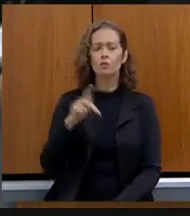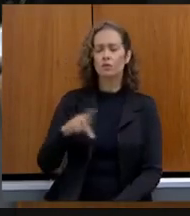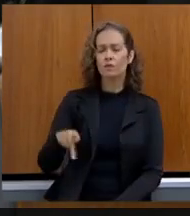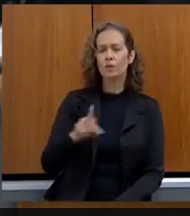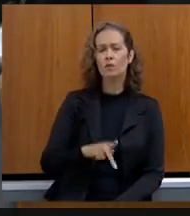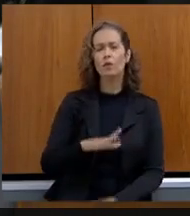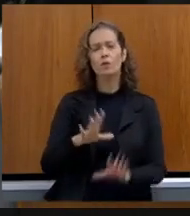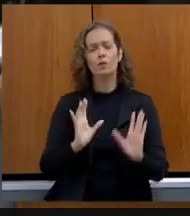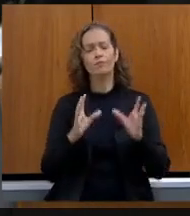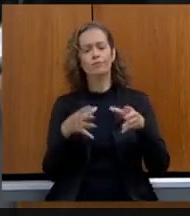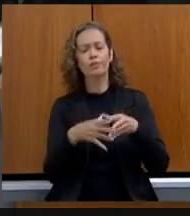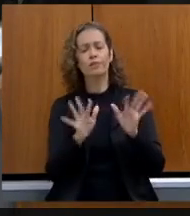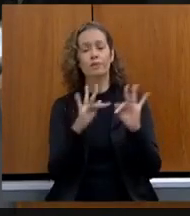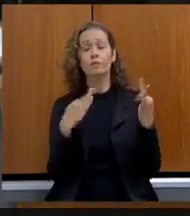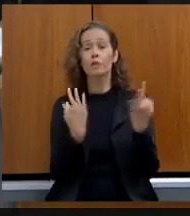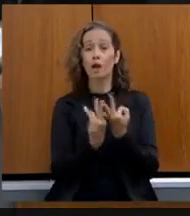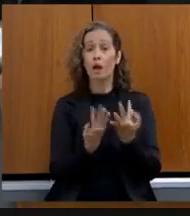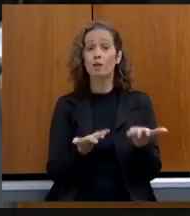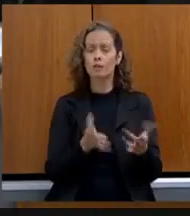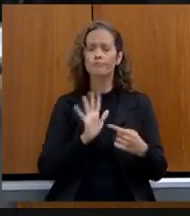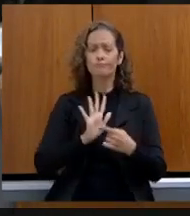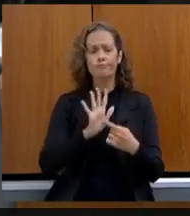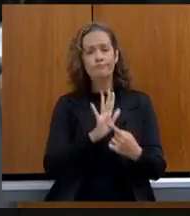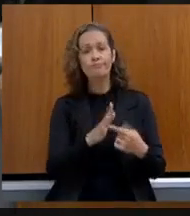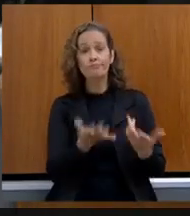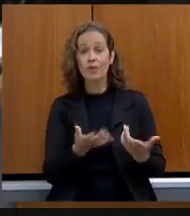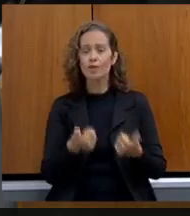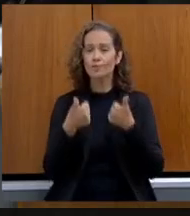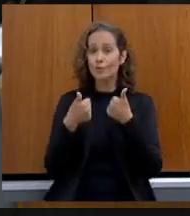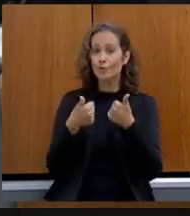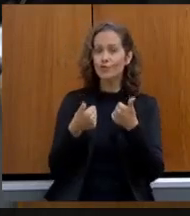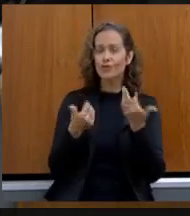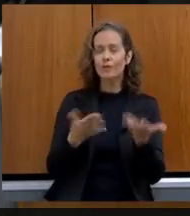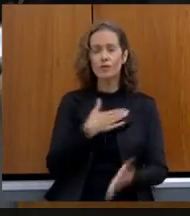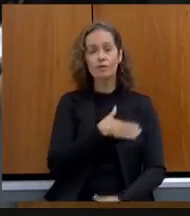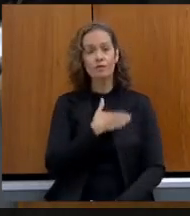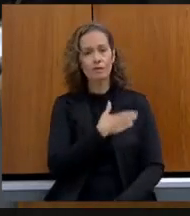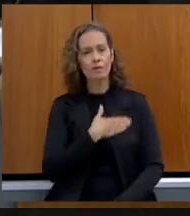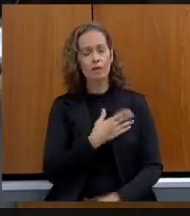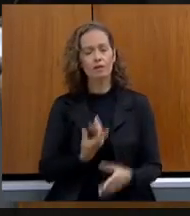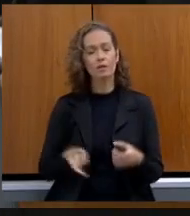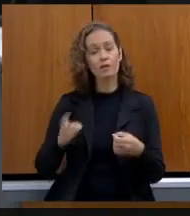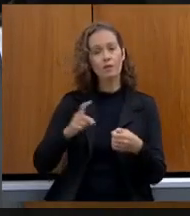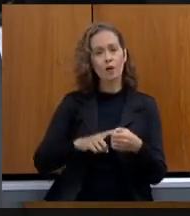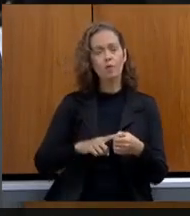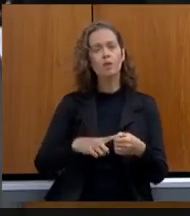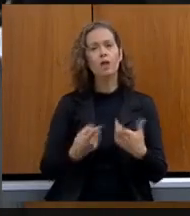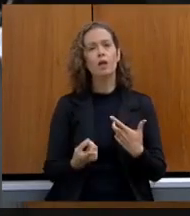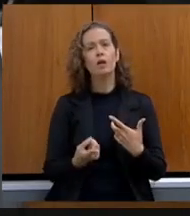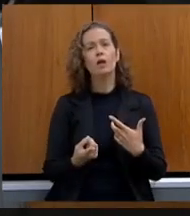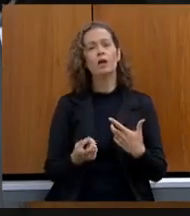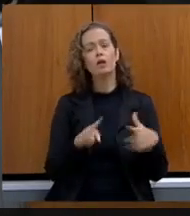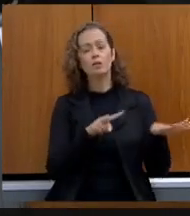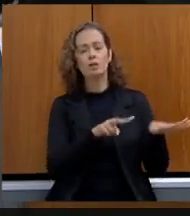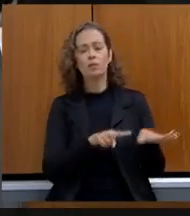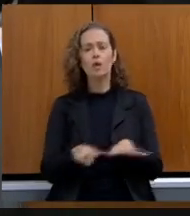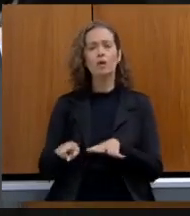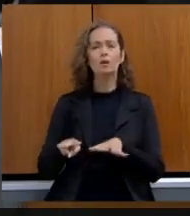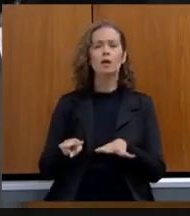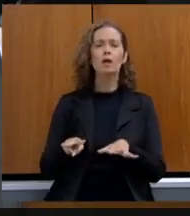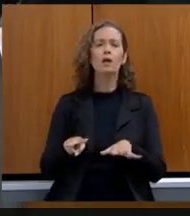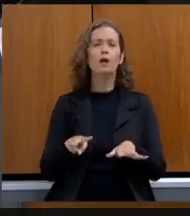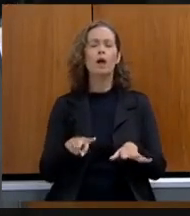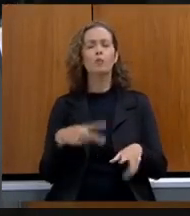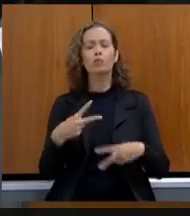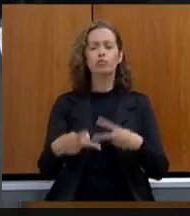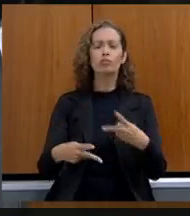familiares se pronunciam positivamente em relação a essa retomada em formas em semanas alternadas porque alternadas por que é